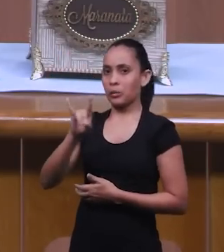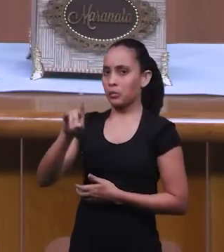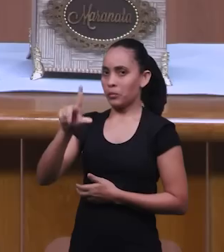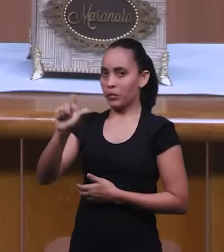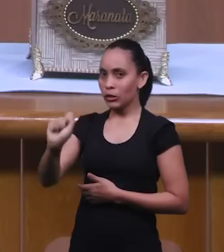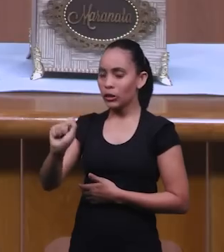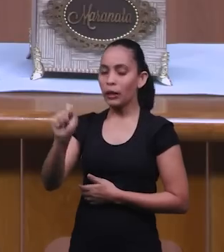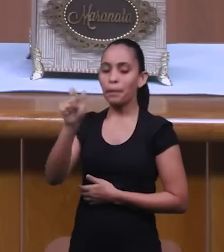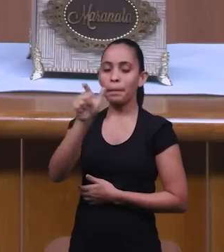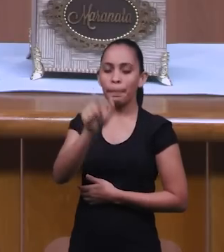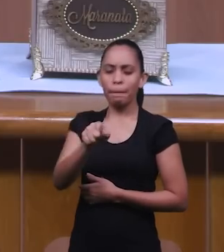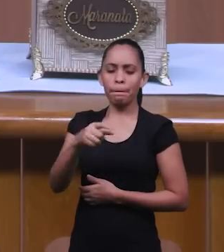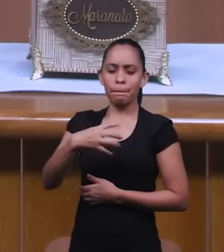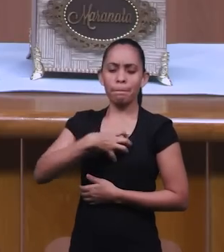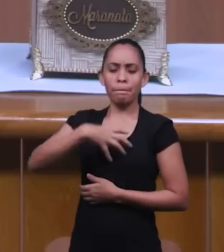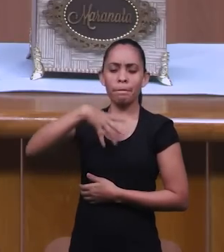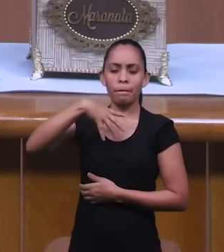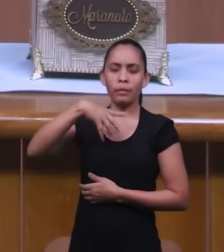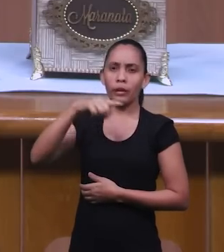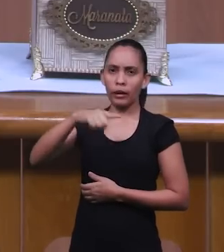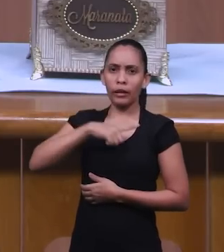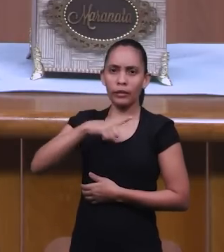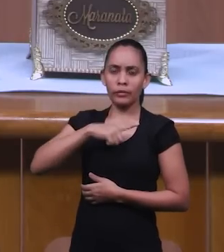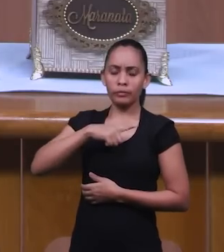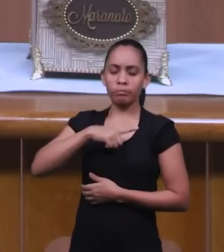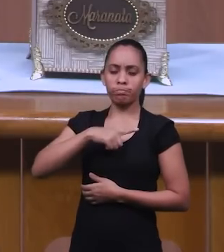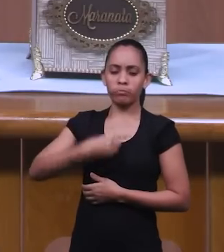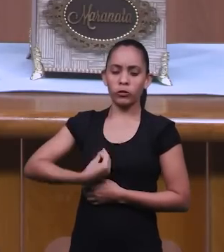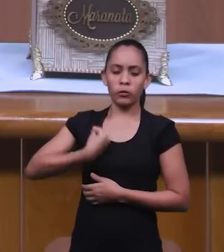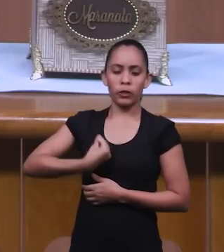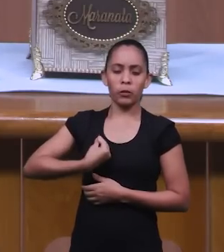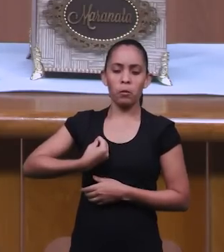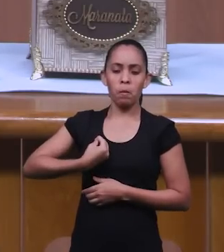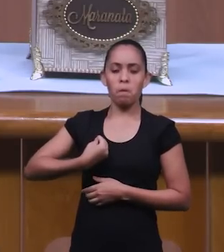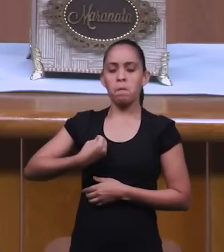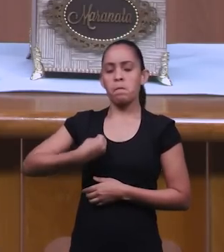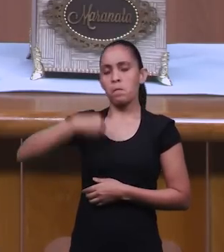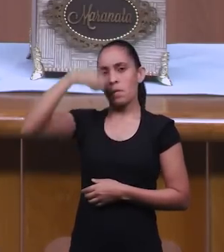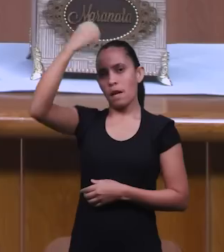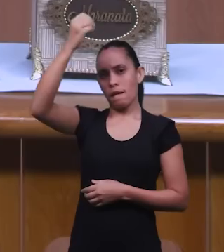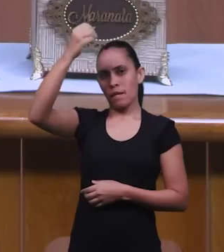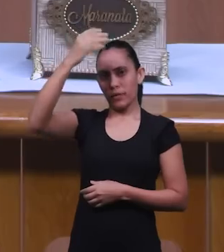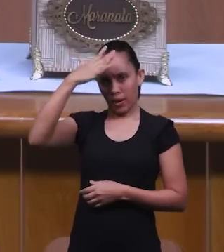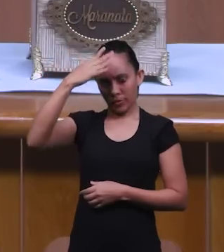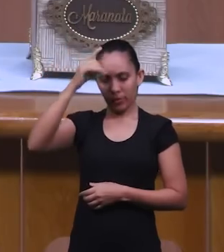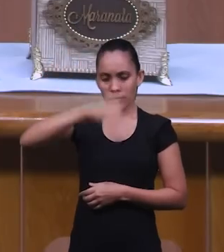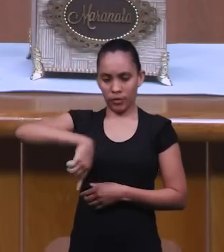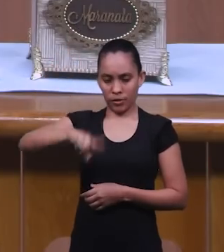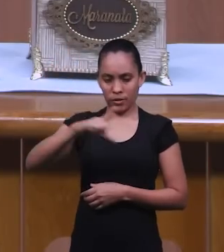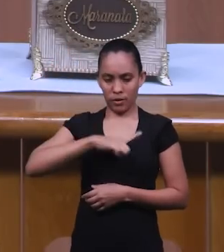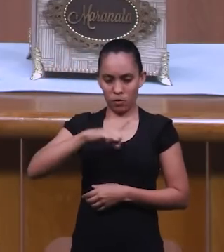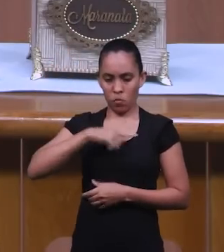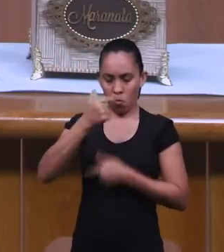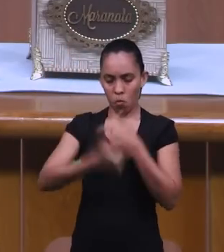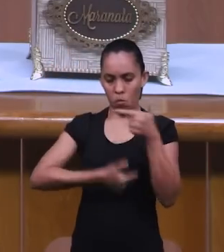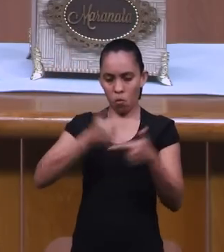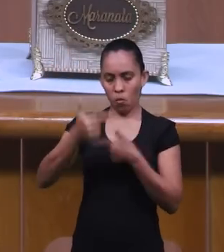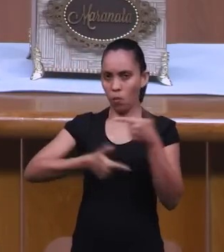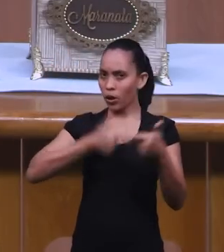na graça, falou do dízimo. E Abraão, que foi antes dele, ele teve uma luta